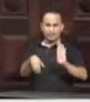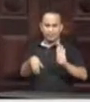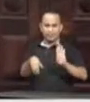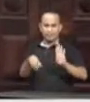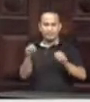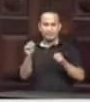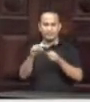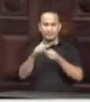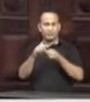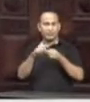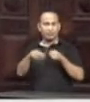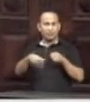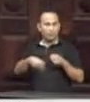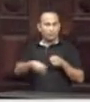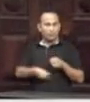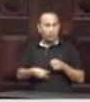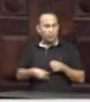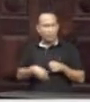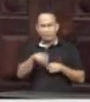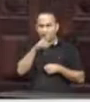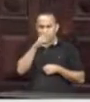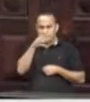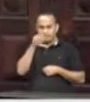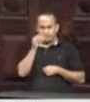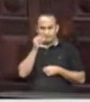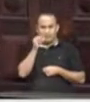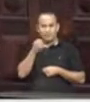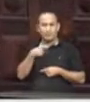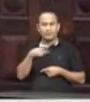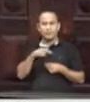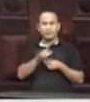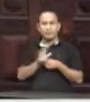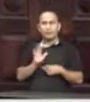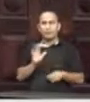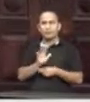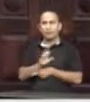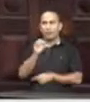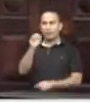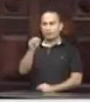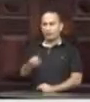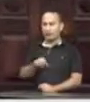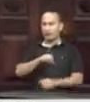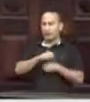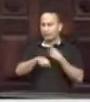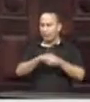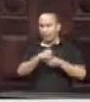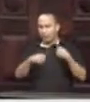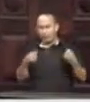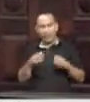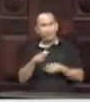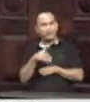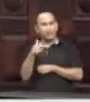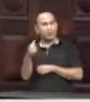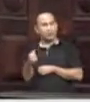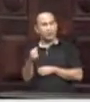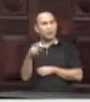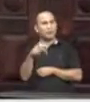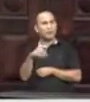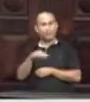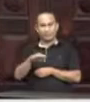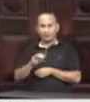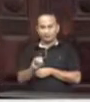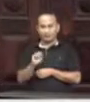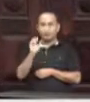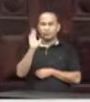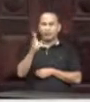para defender os aposentados e tentar barrar a reforma da Previdência lá em Brasília.